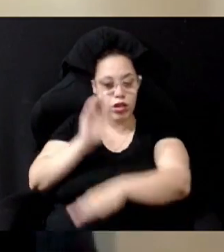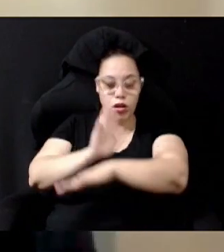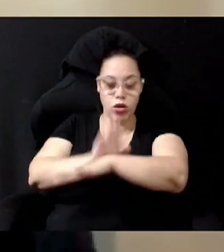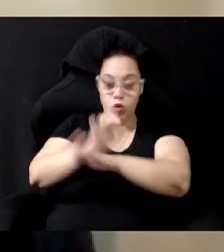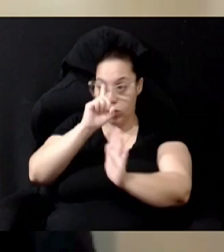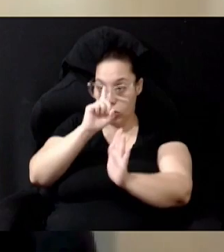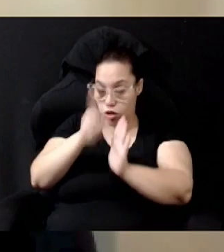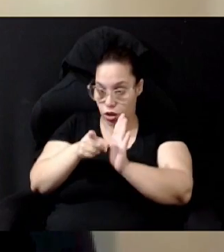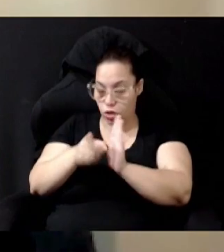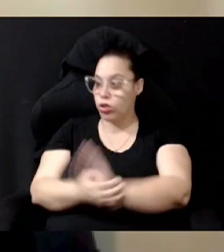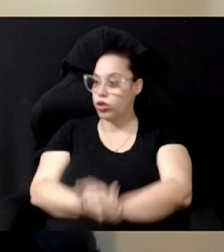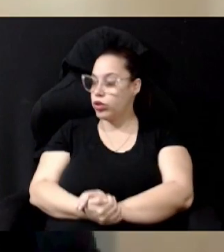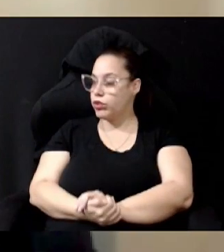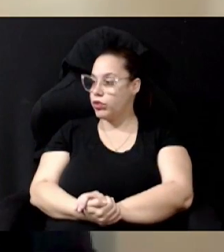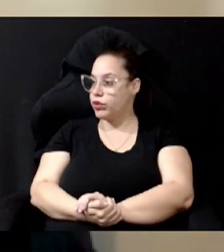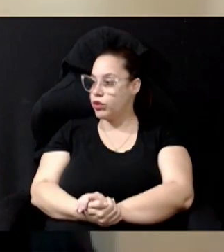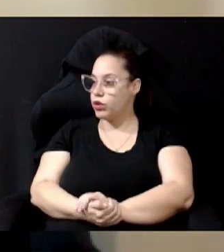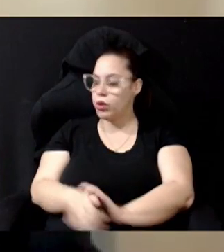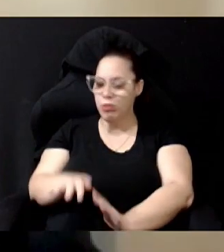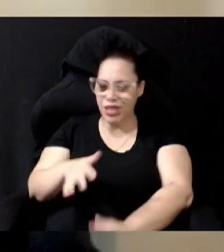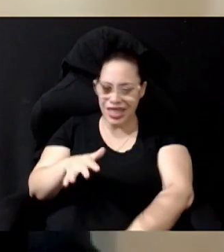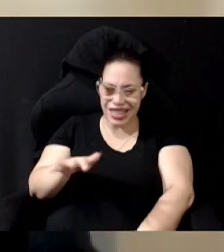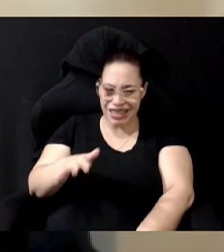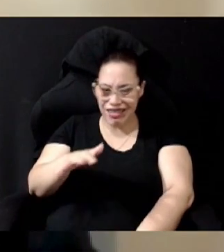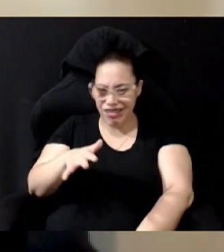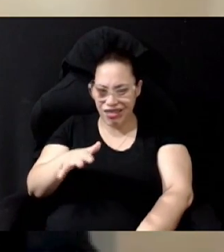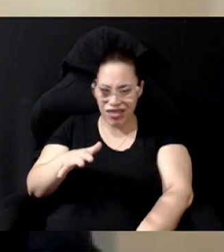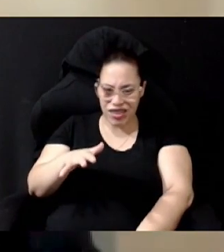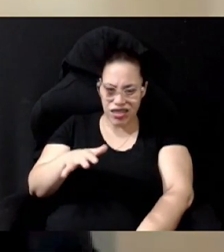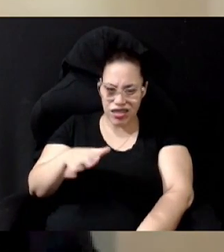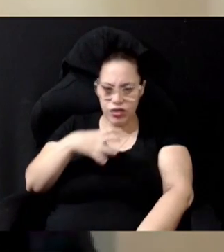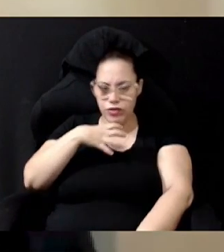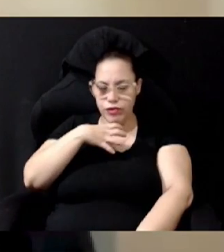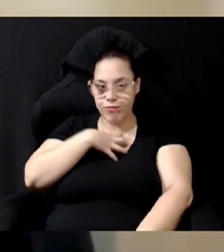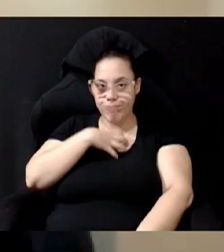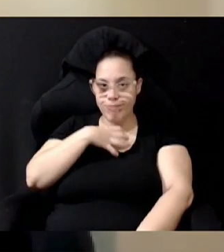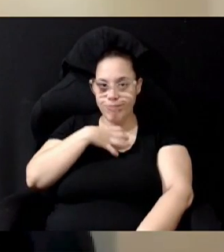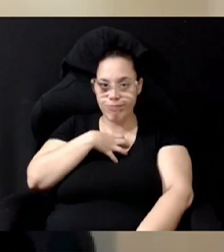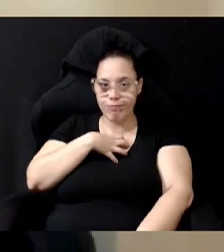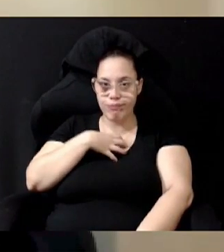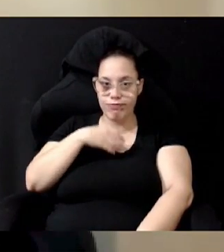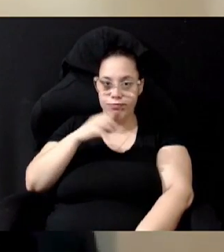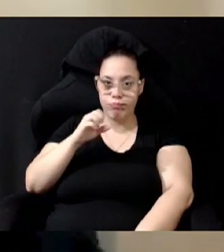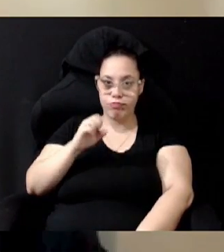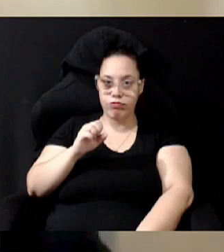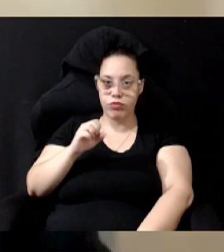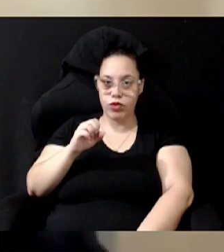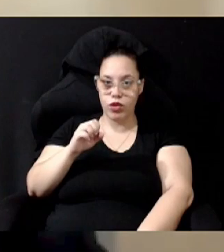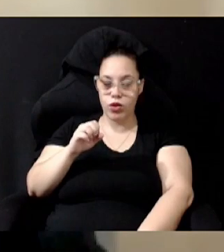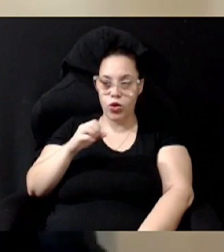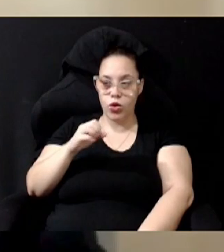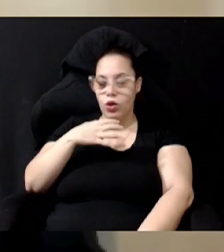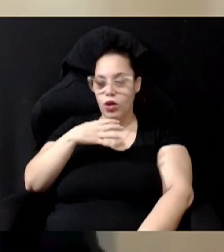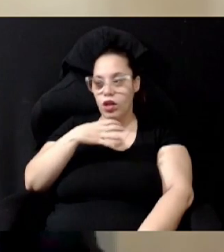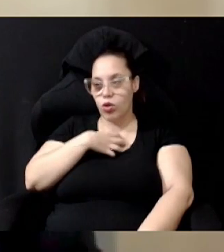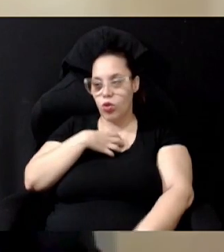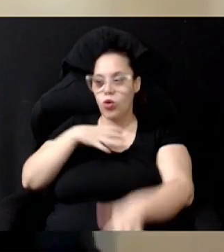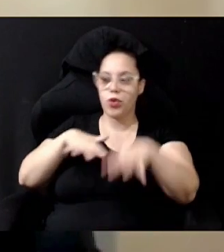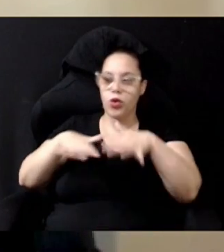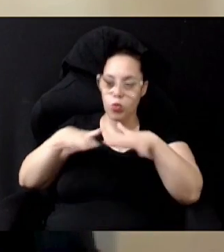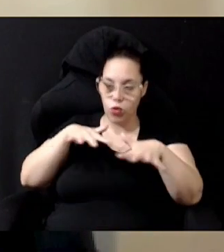da doença de Parkinson são chamados sintomas motores ou sintomas do movimento, que é um